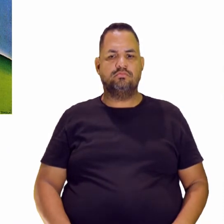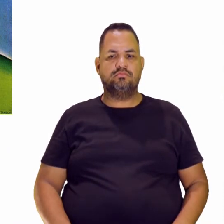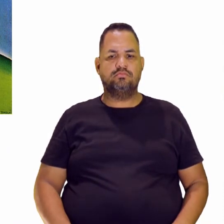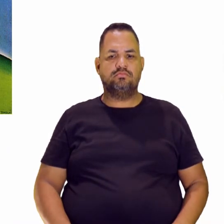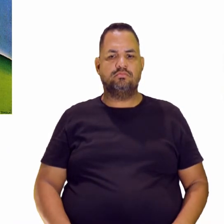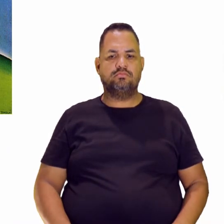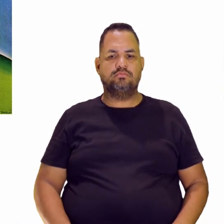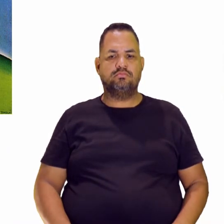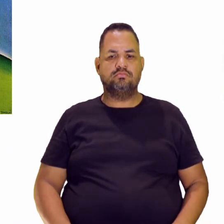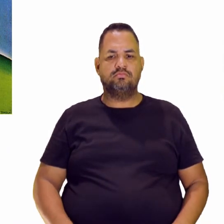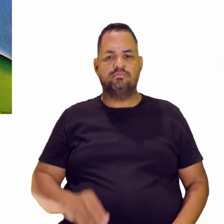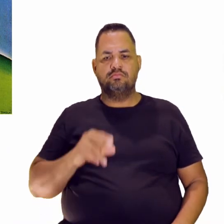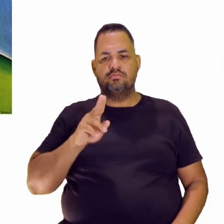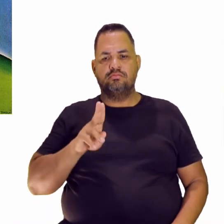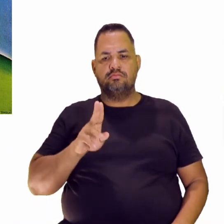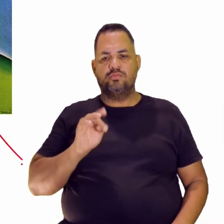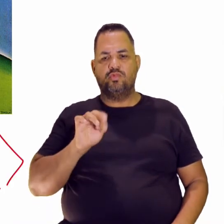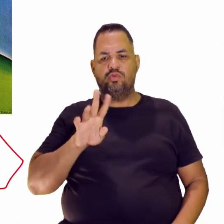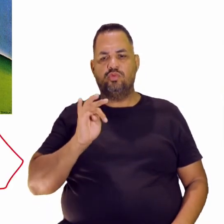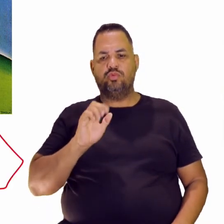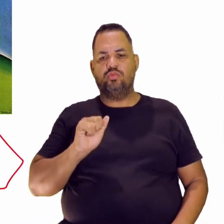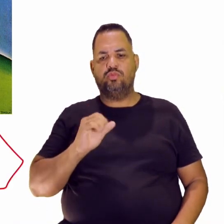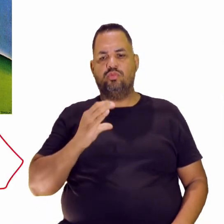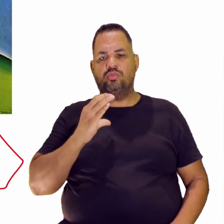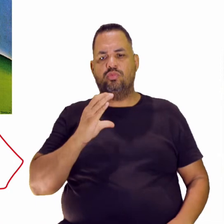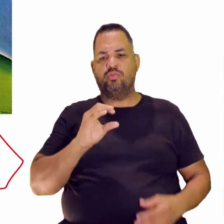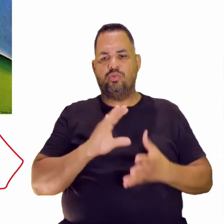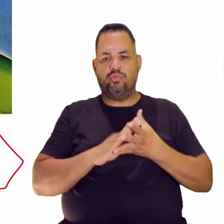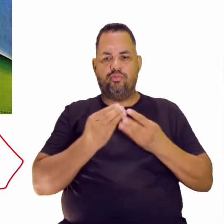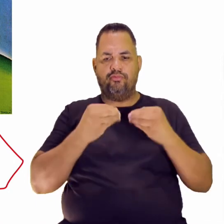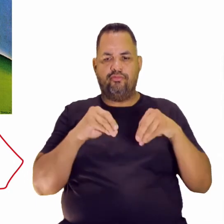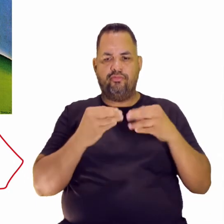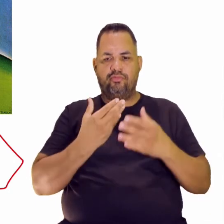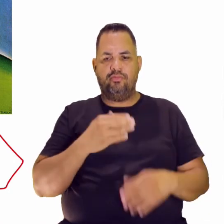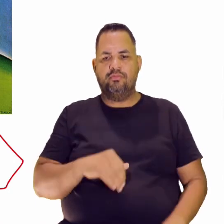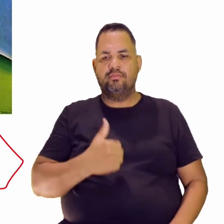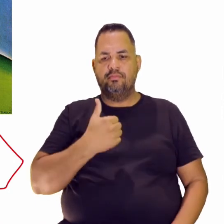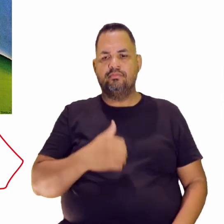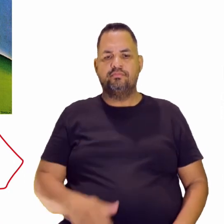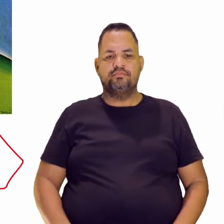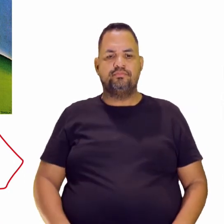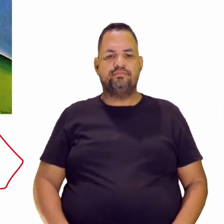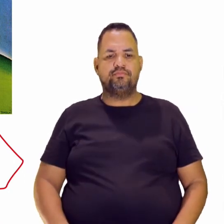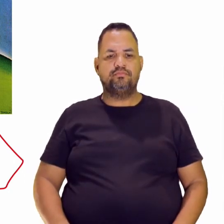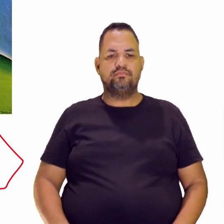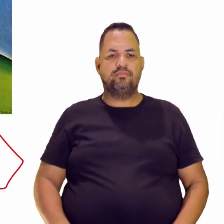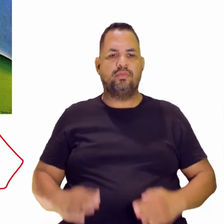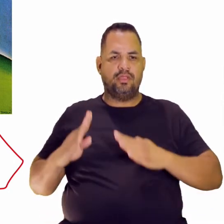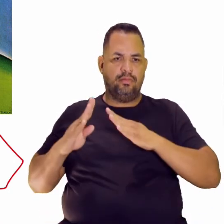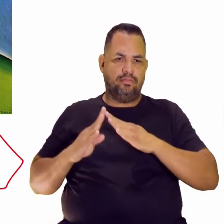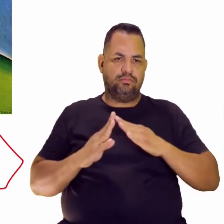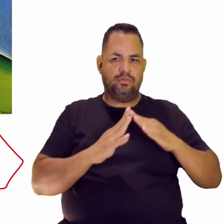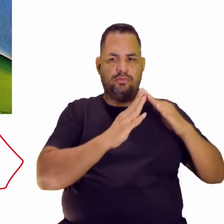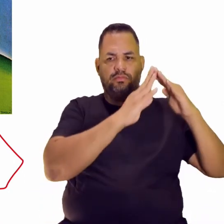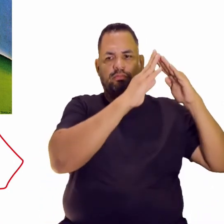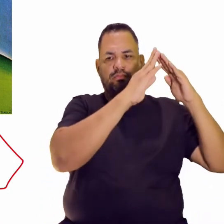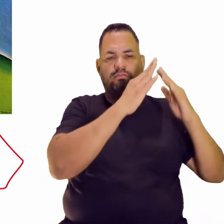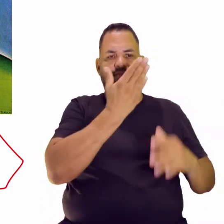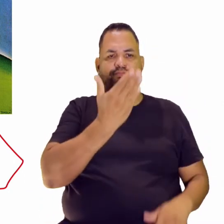Né? Esse quadro aqui é o Urutu, ou Ovo, né? E aqui é o Morro da Favela.